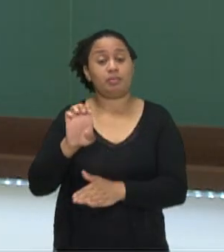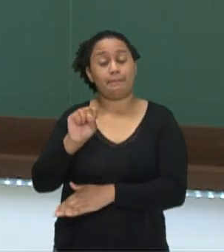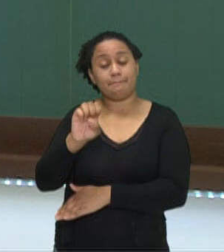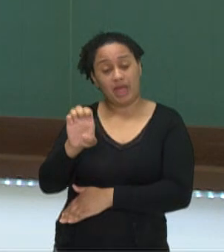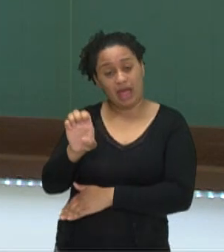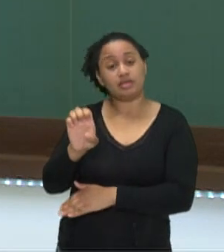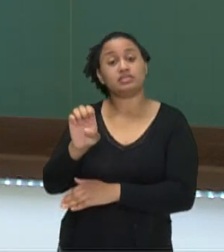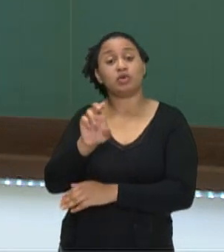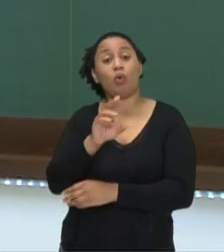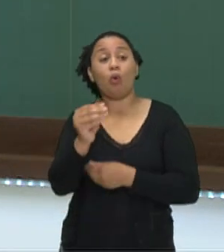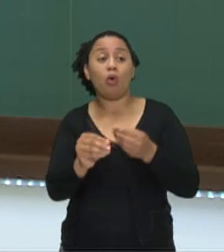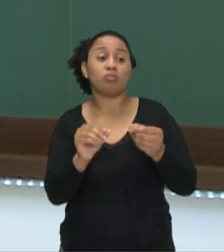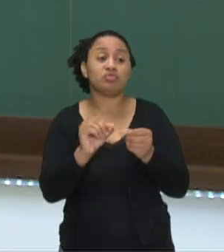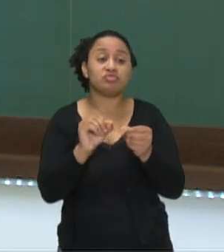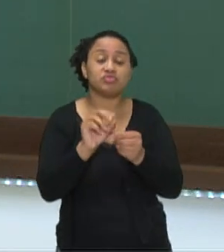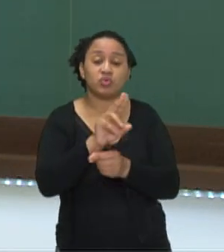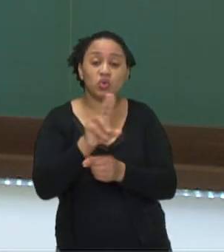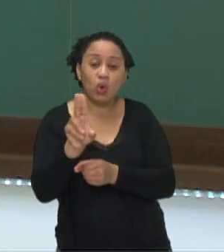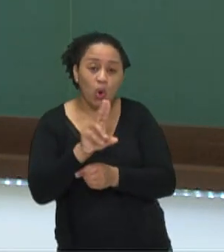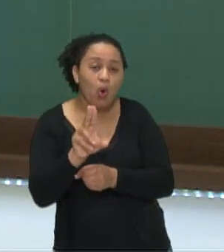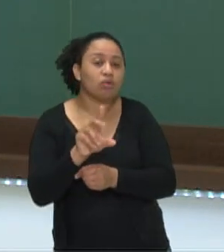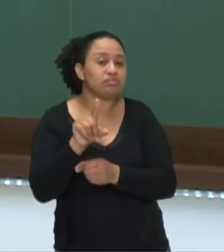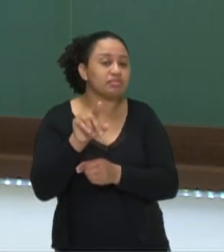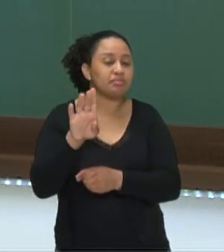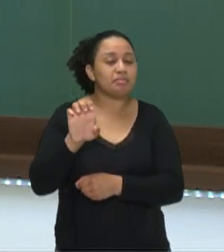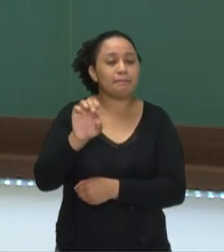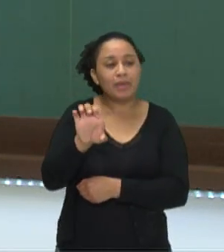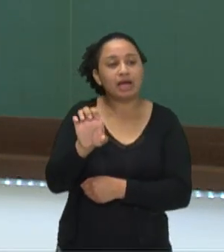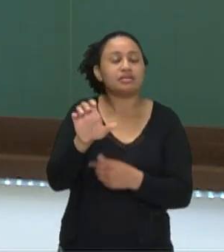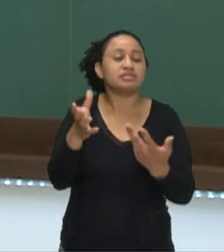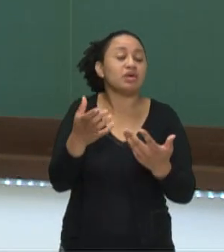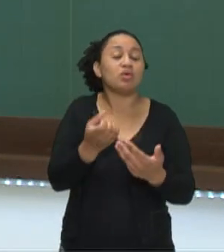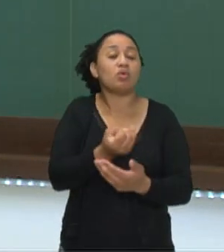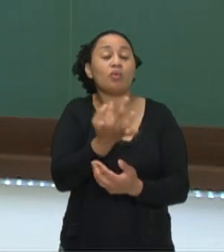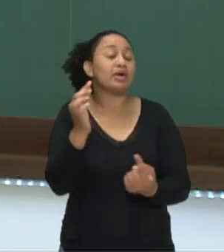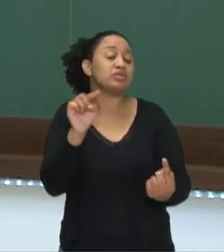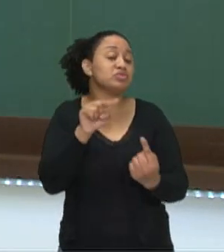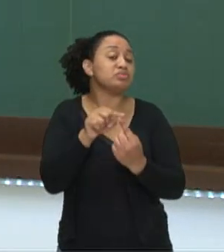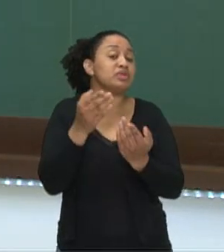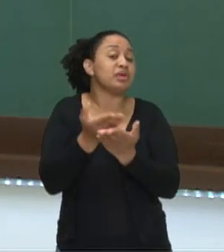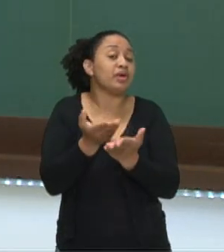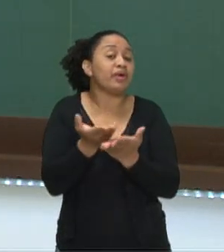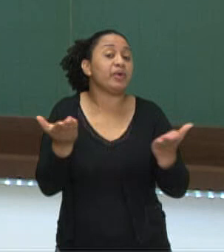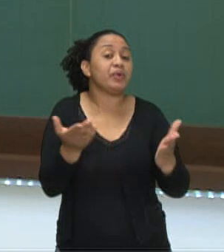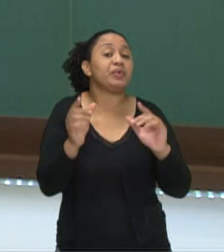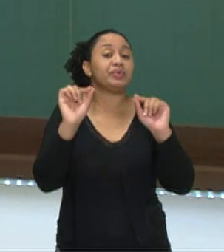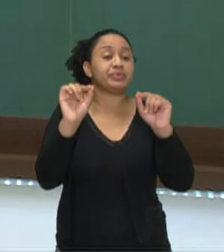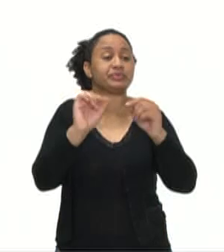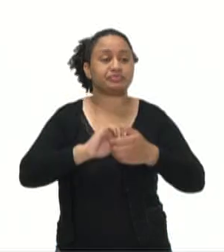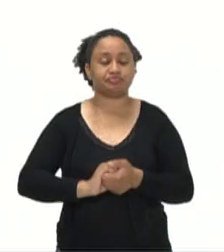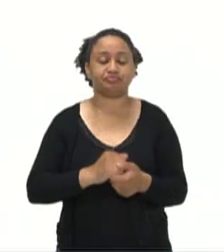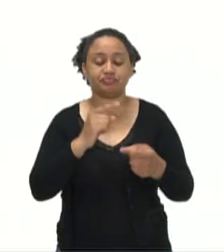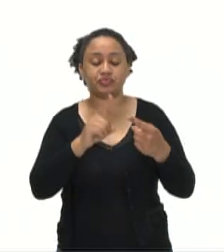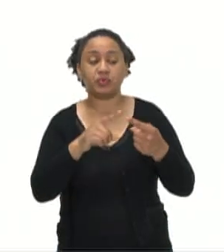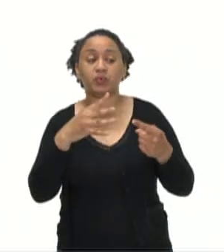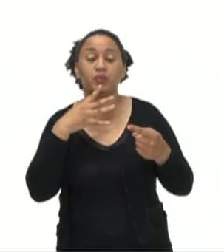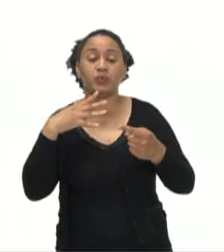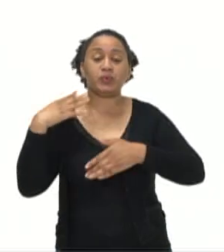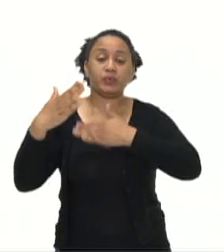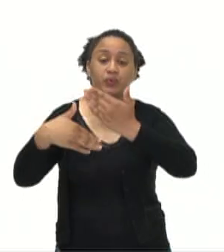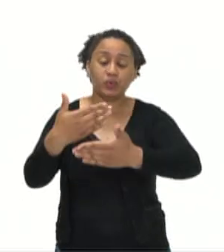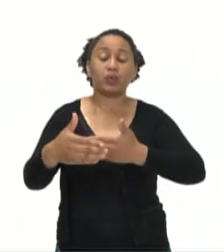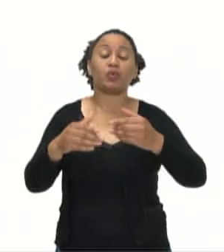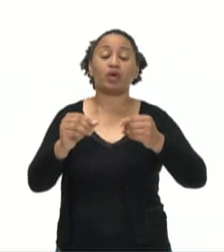a nomenclatura delas, tá? Então, quais são os objetivos para esta aula? Conhecer o processo